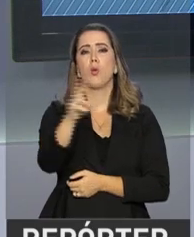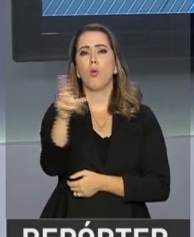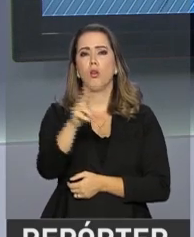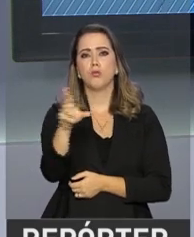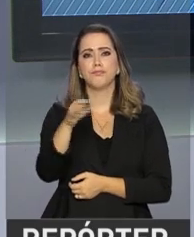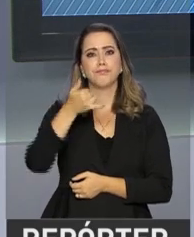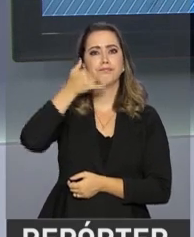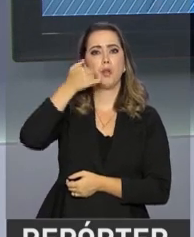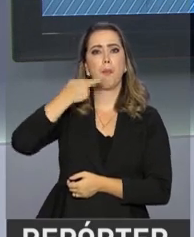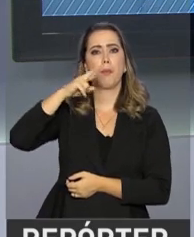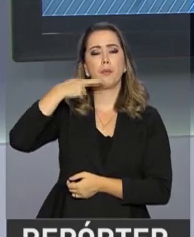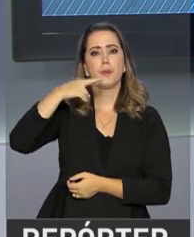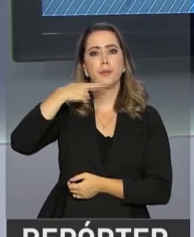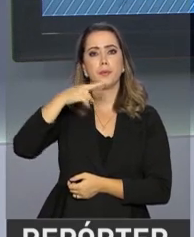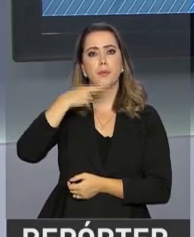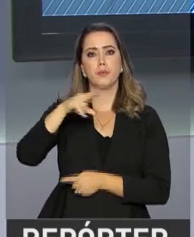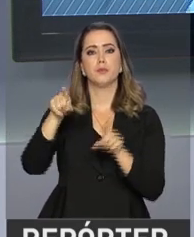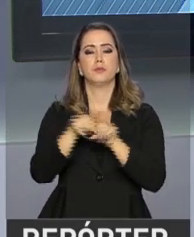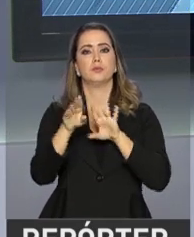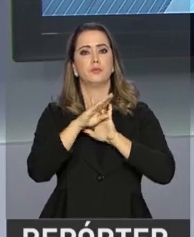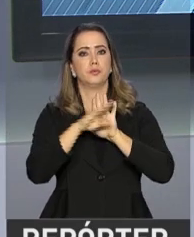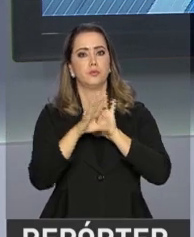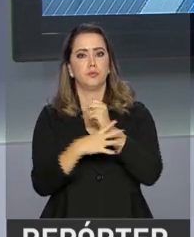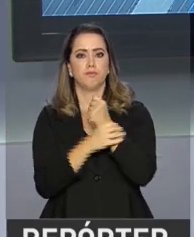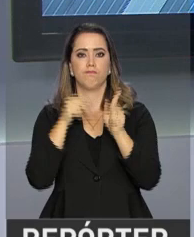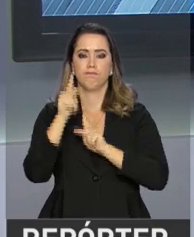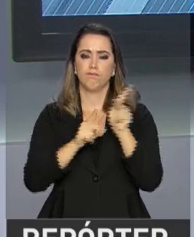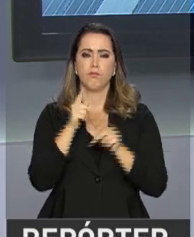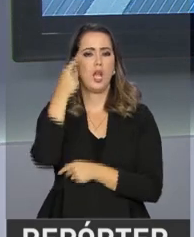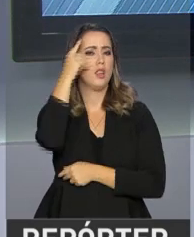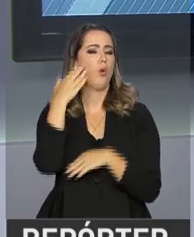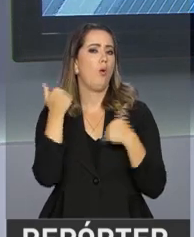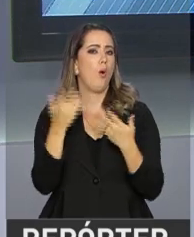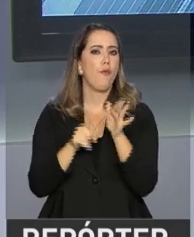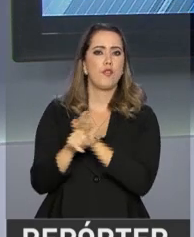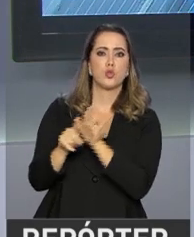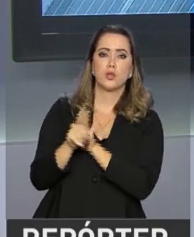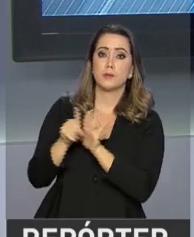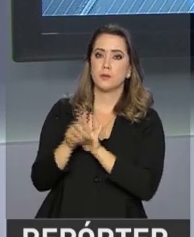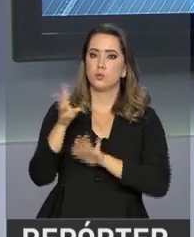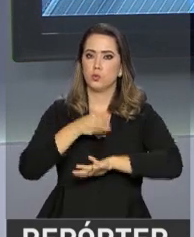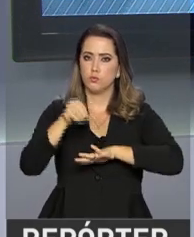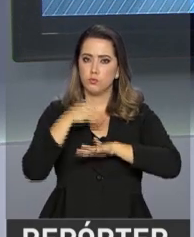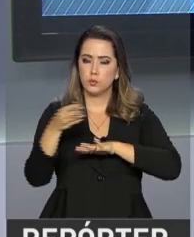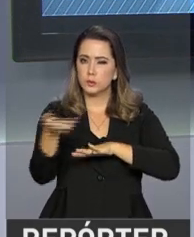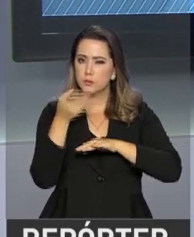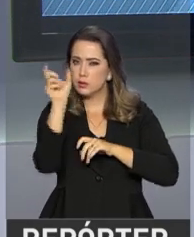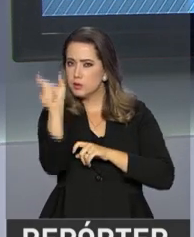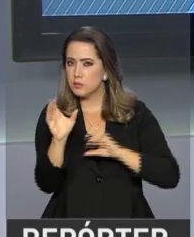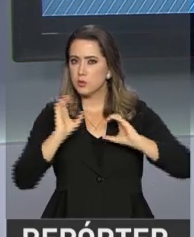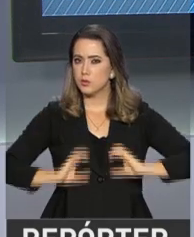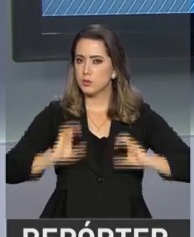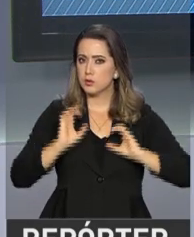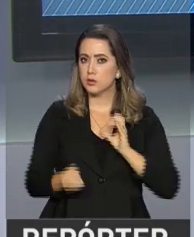parceria faz parte do plano nacional de segurança pública a idéia é aprimorar a investigação de informações vindas dos cidadãos